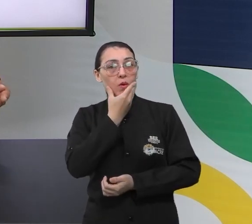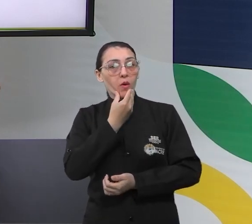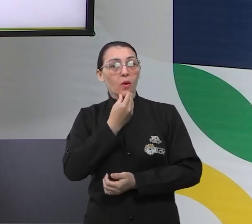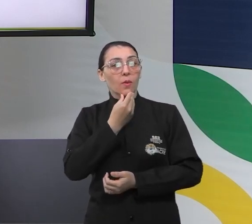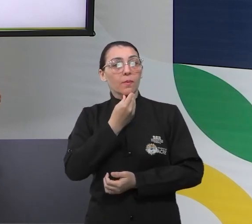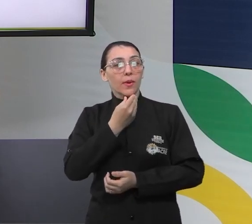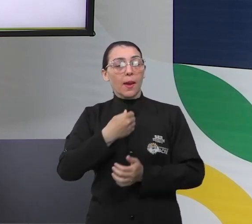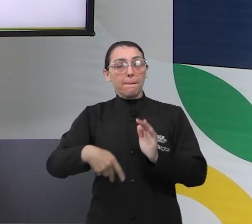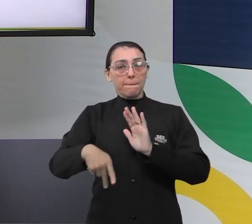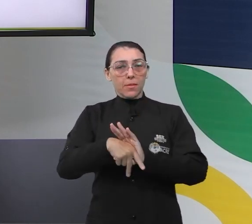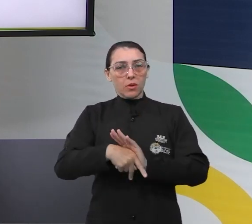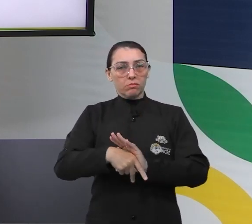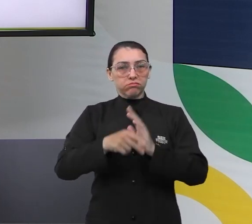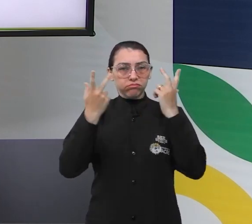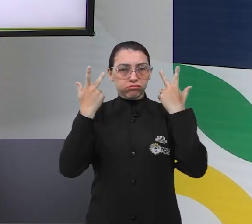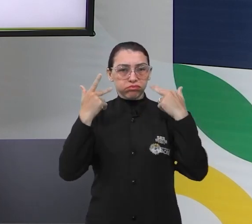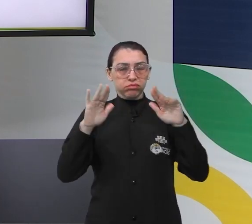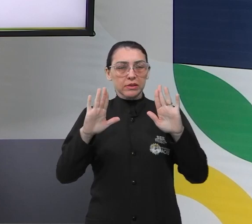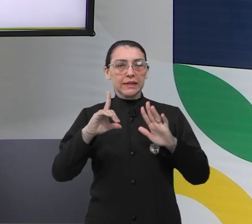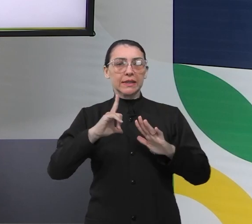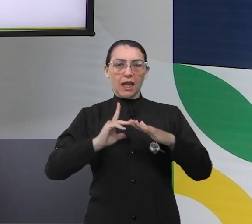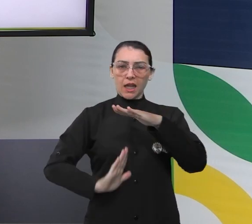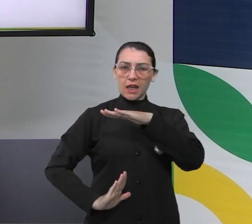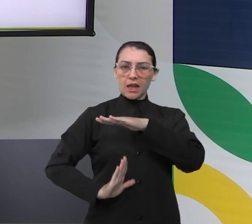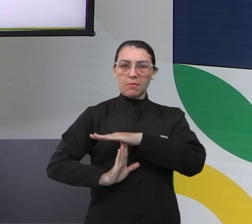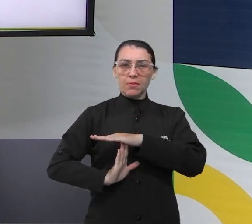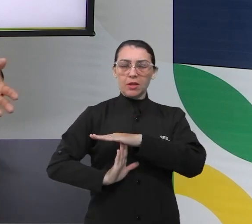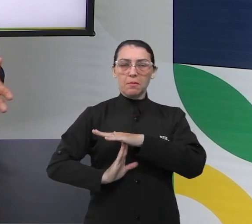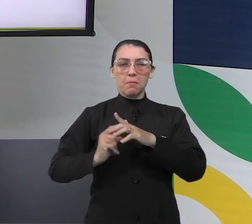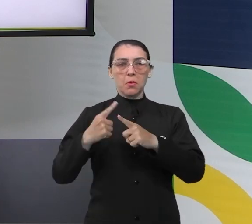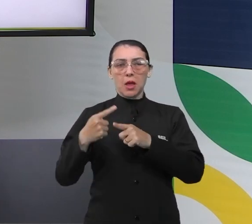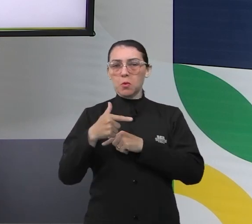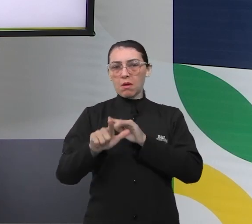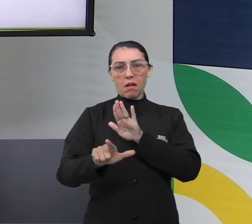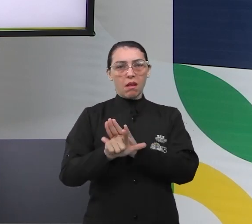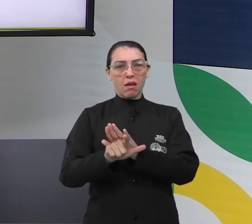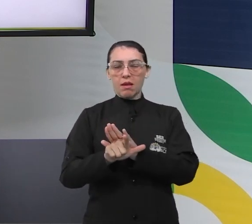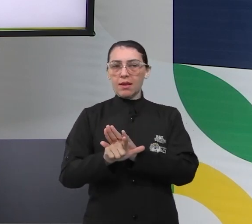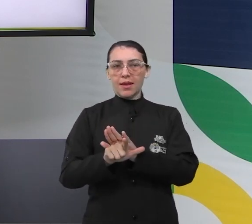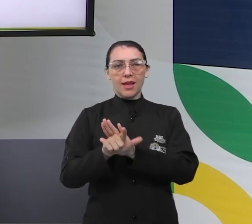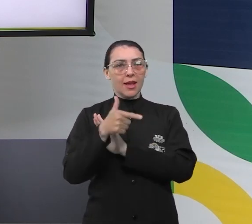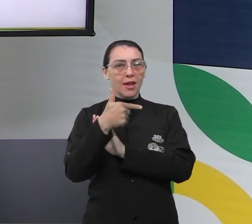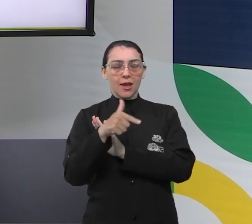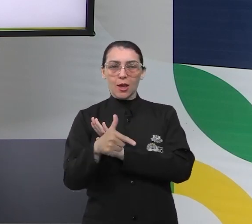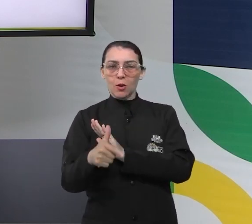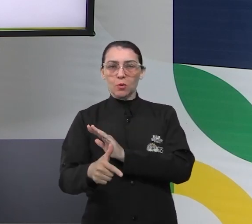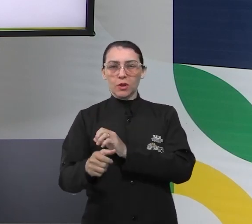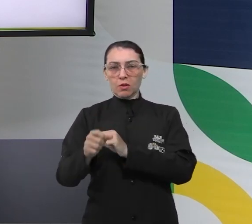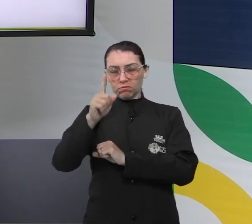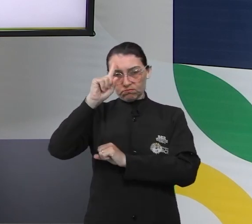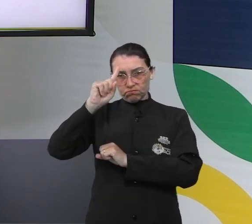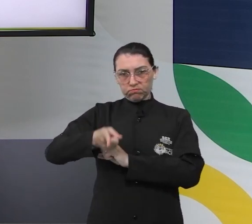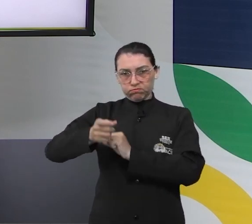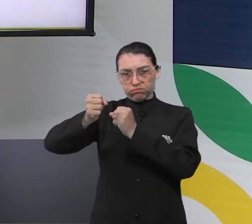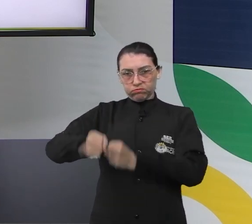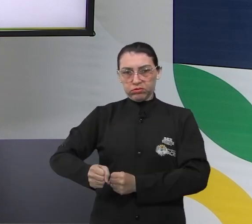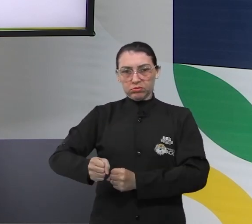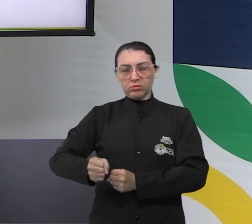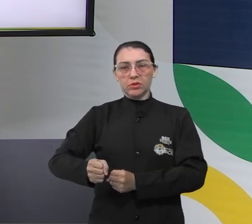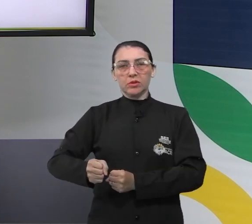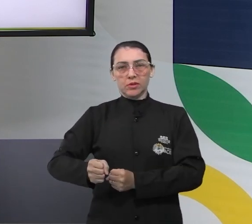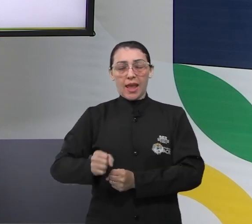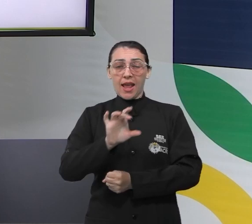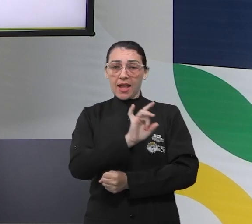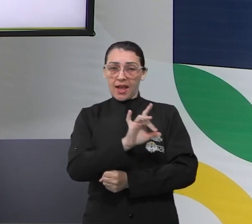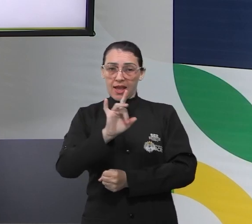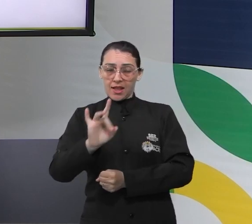estado de natureza, ele tem limites, porque ainda não tem lei e não tem uma autoridade. De certa forma,